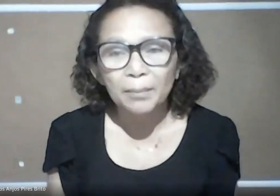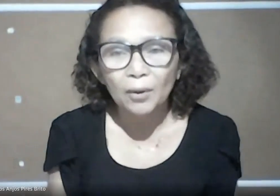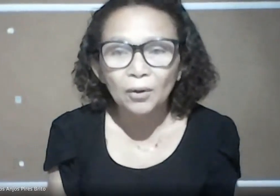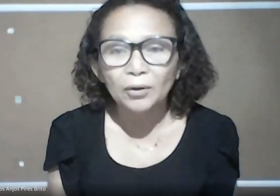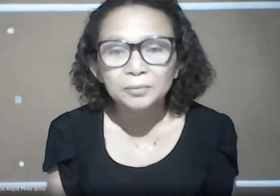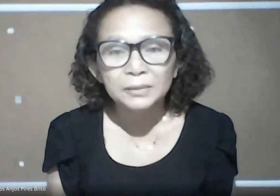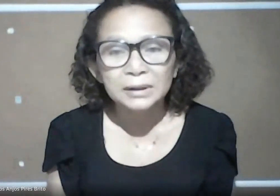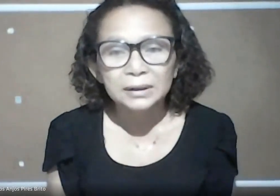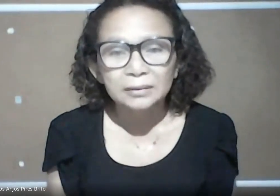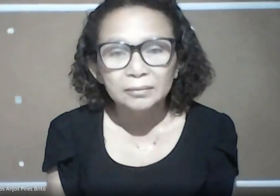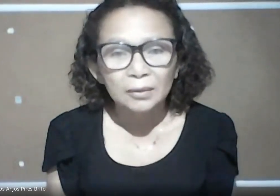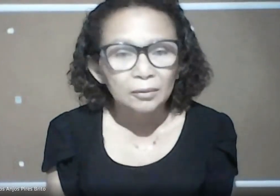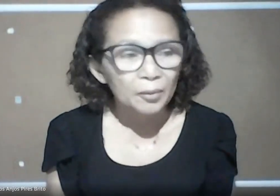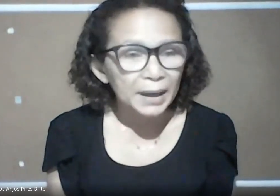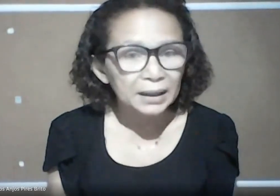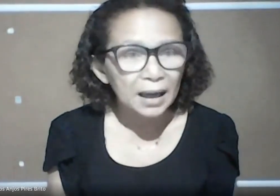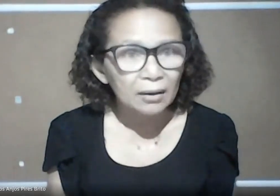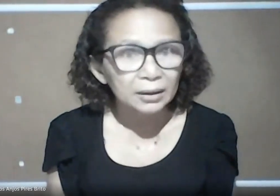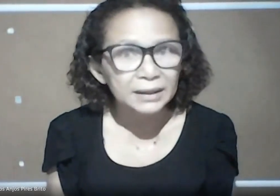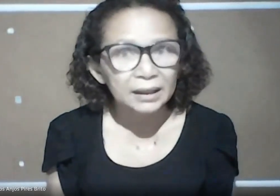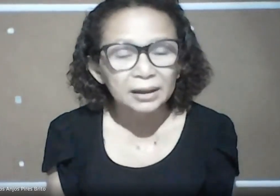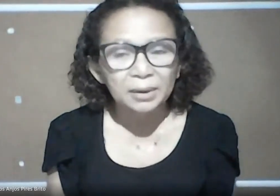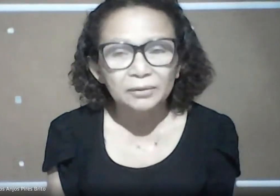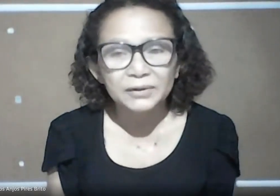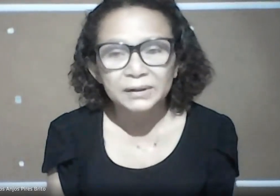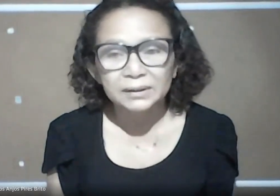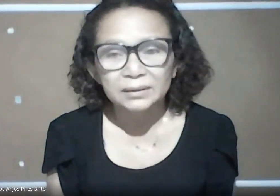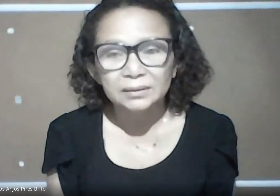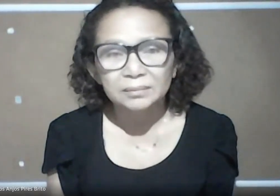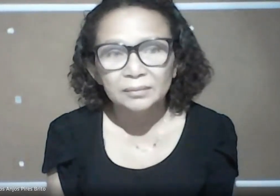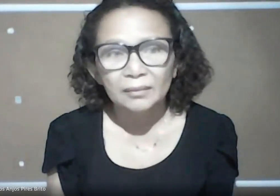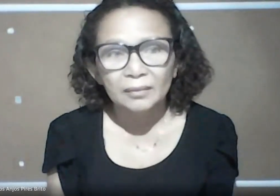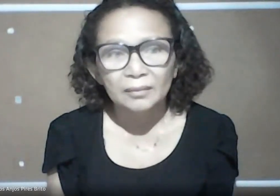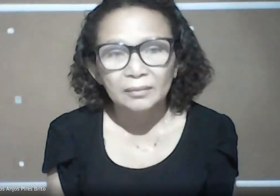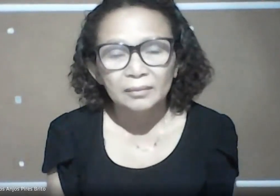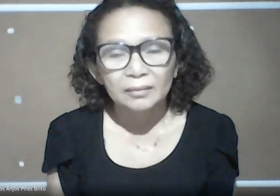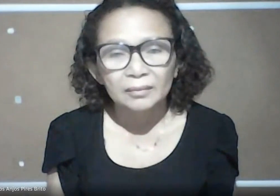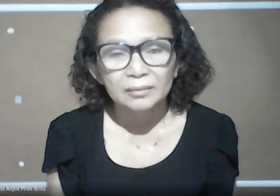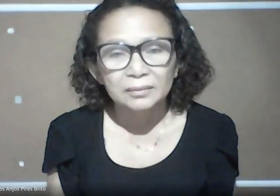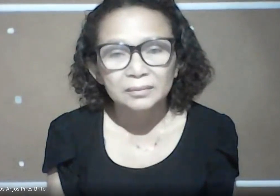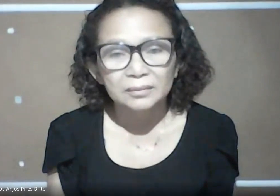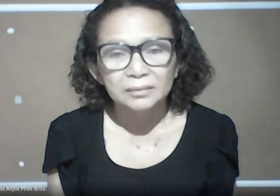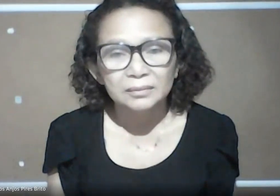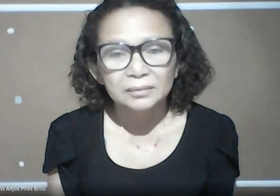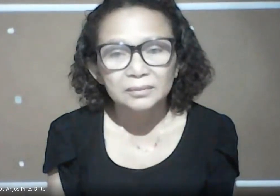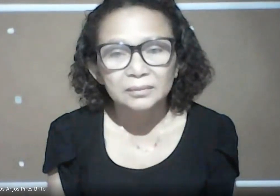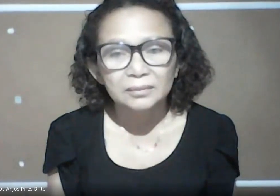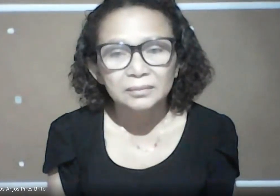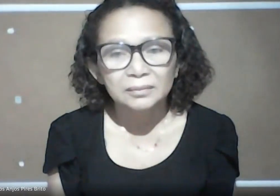som está bom. Como é que está acontecendo aí para vocês?